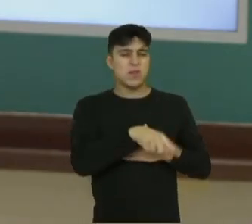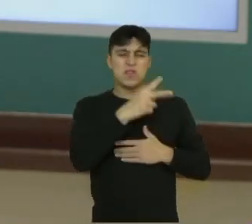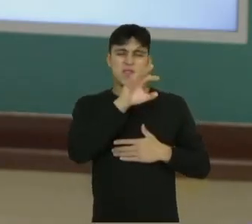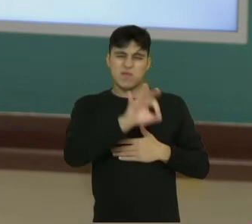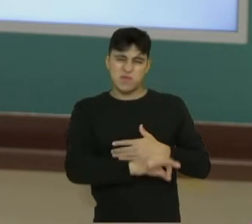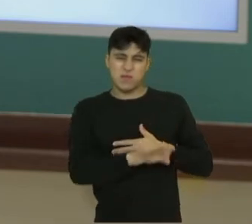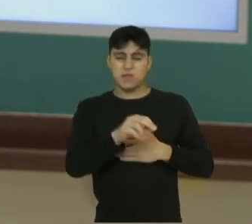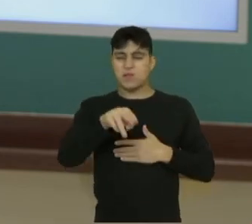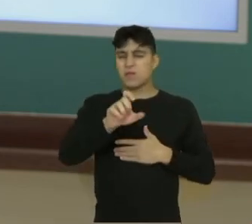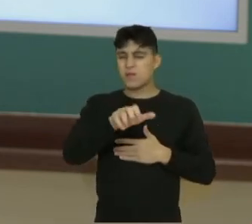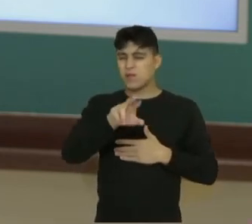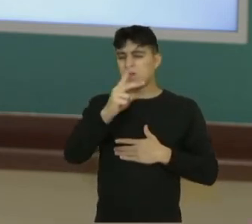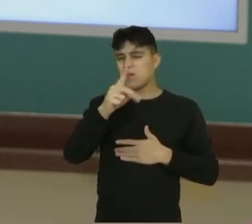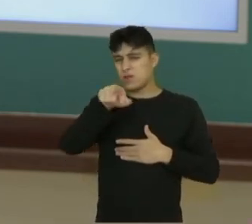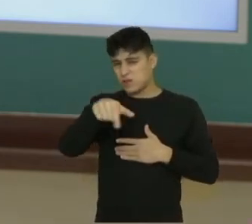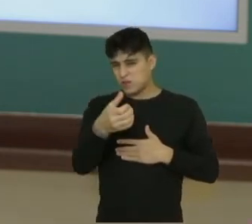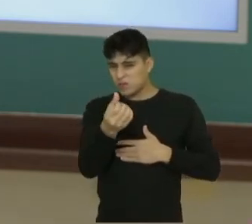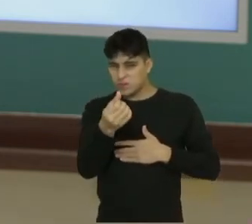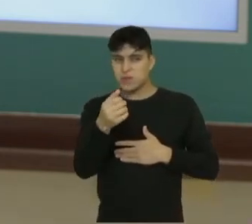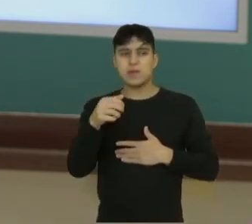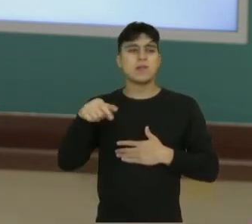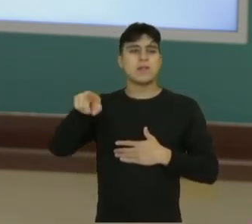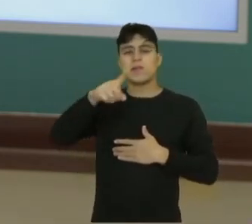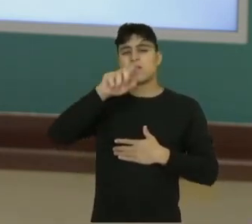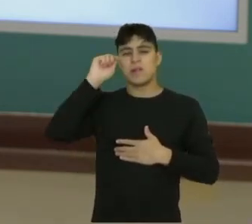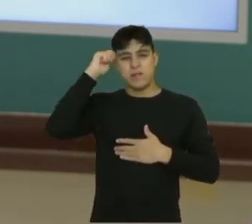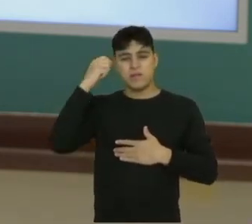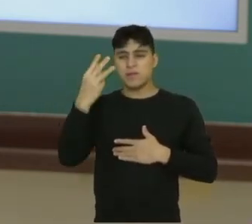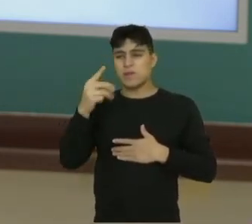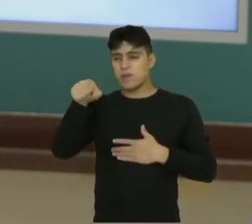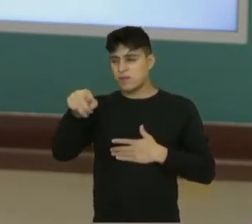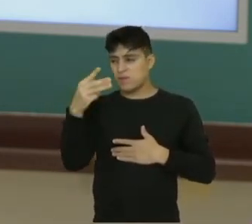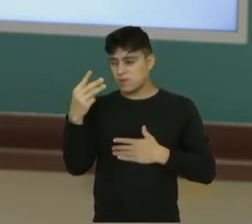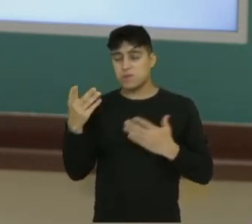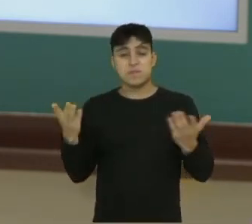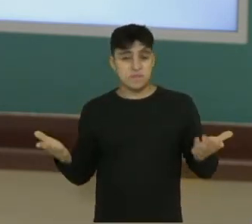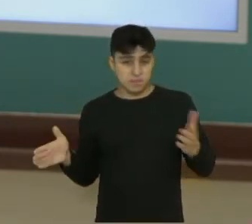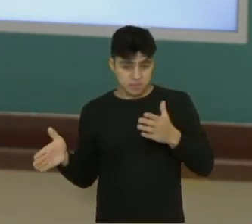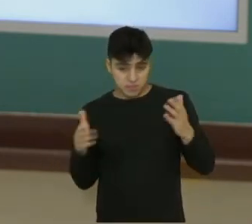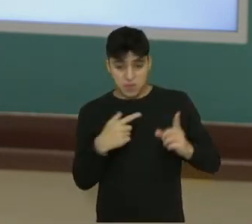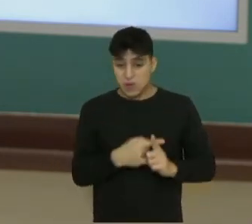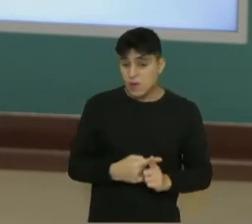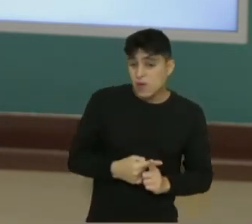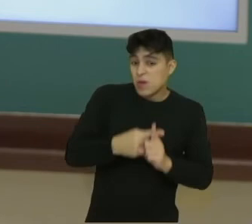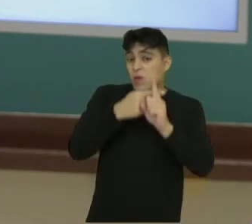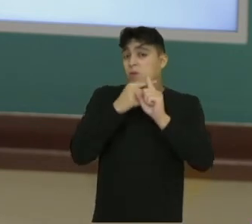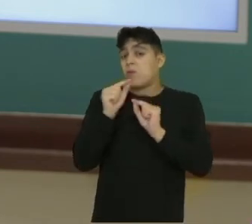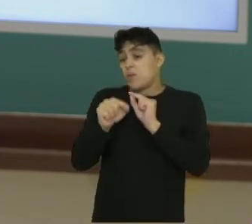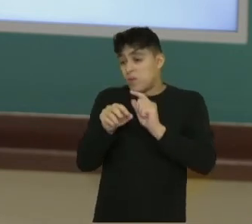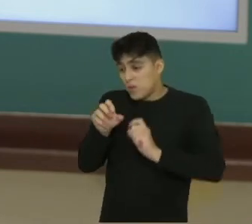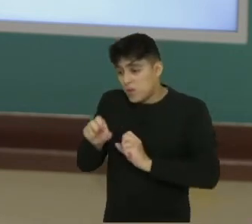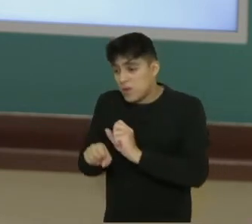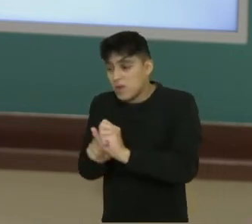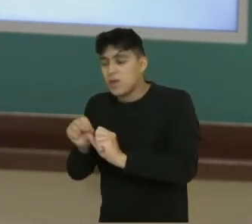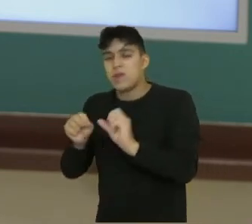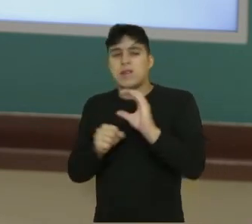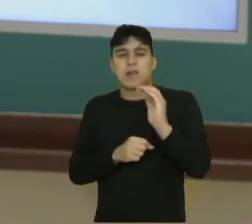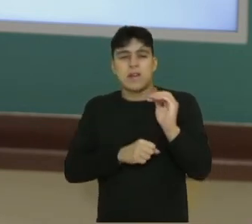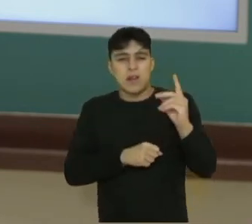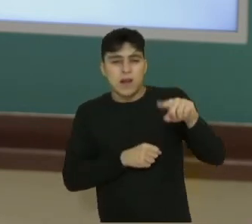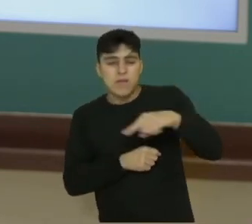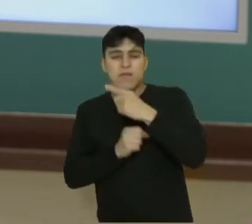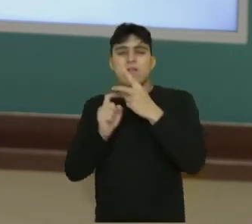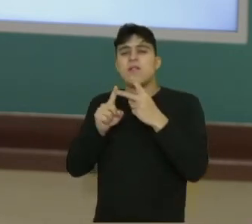nuclear 2,5% e carvão e derivados 3,3%. A grande vantagem é de você utilizar, por exemplo, carvão,